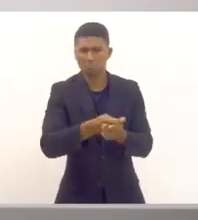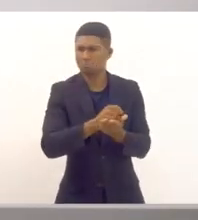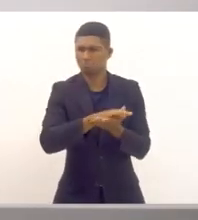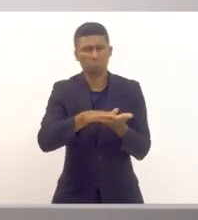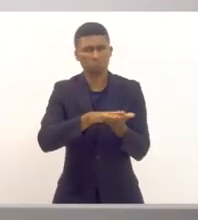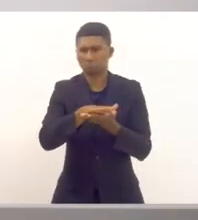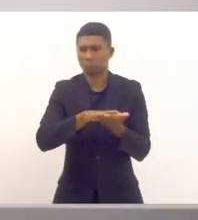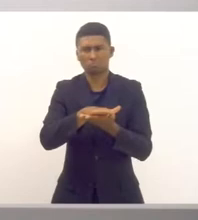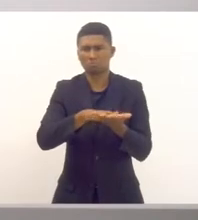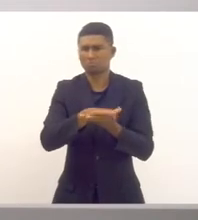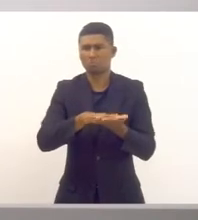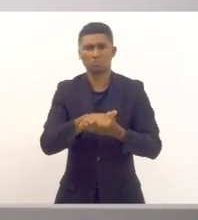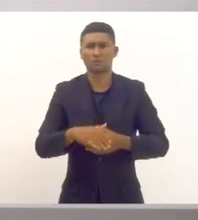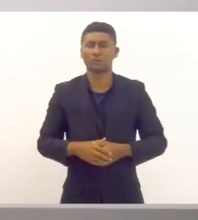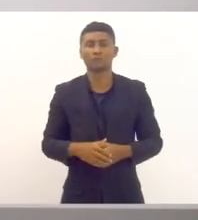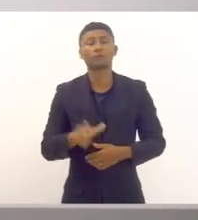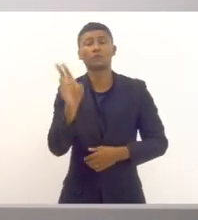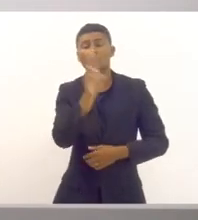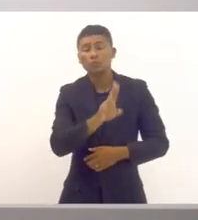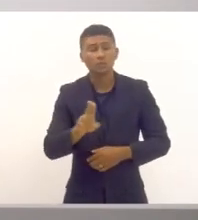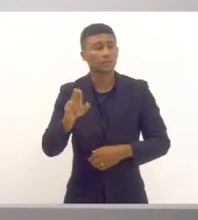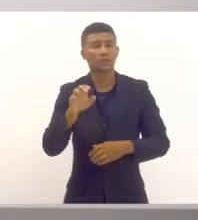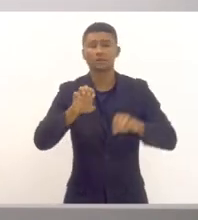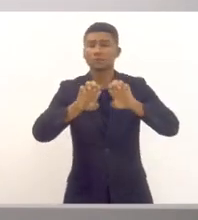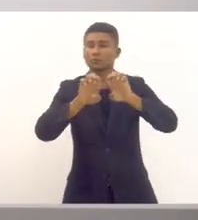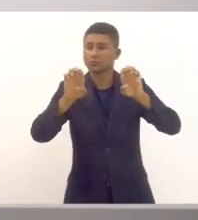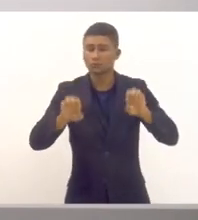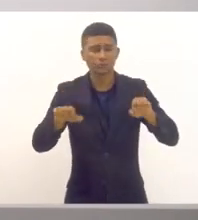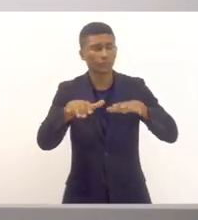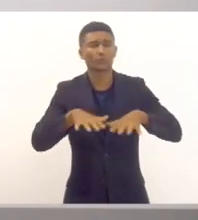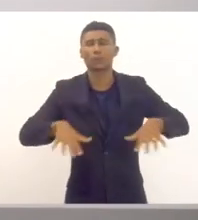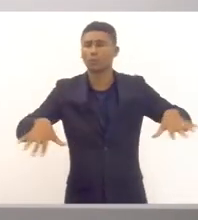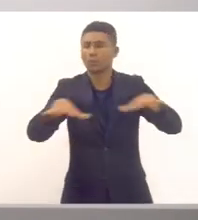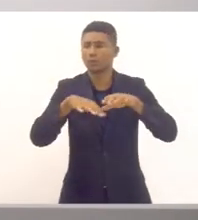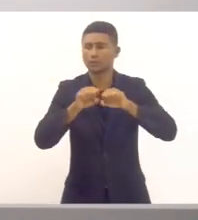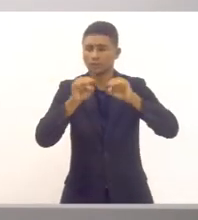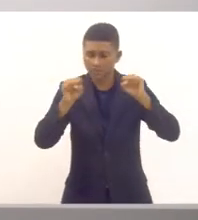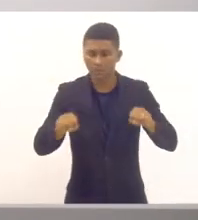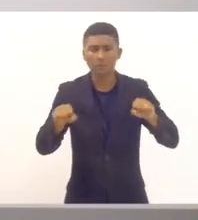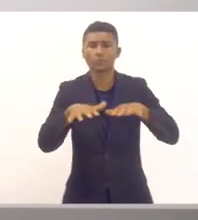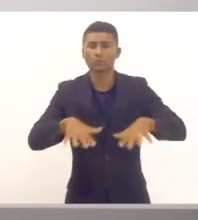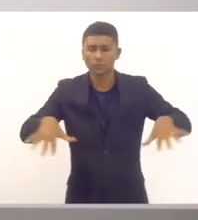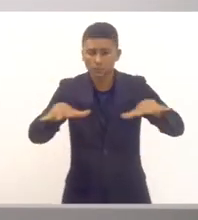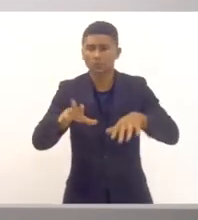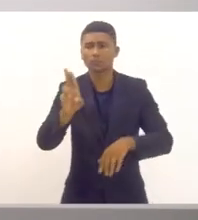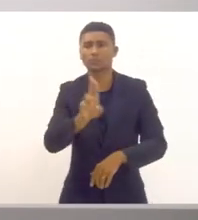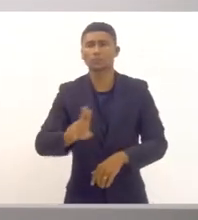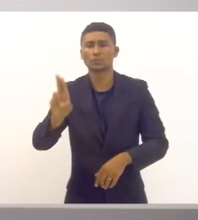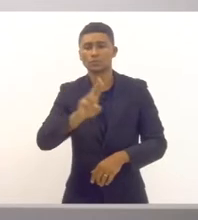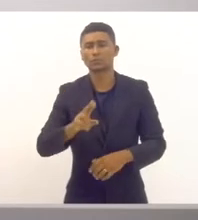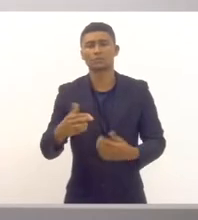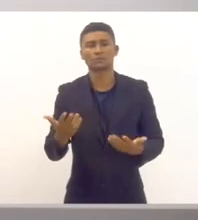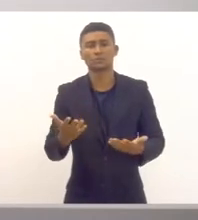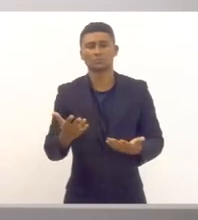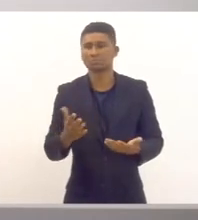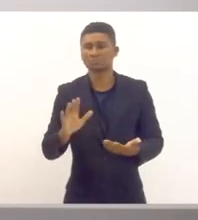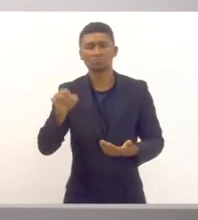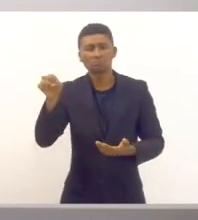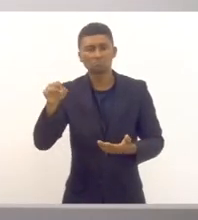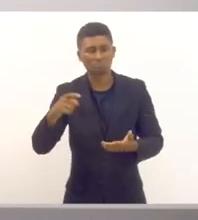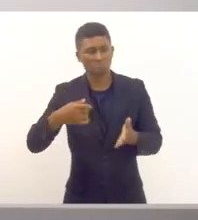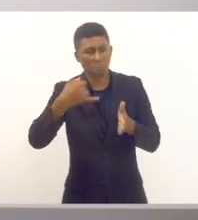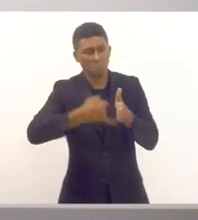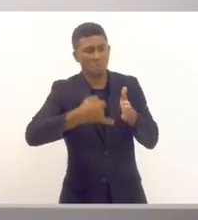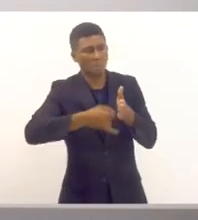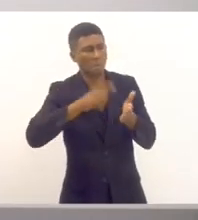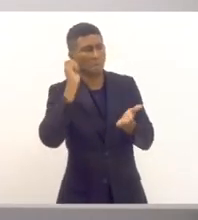usa a nossa estrutura toda, todo o nosso sistema, e não deixa um centavo